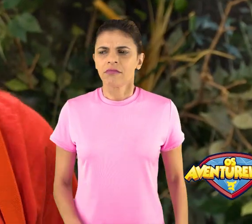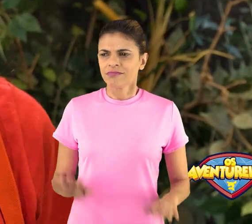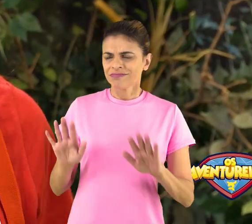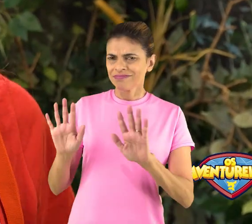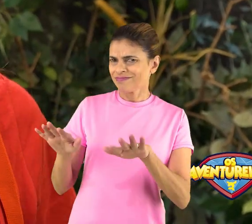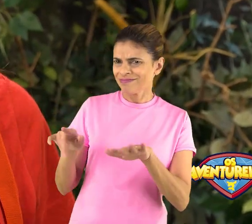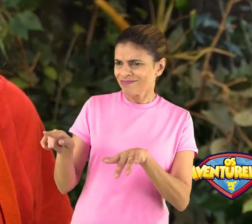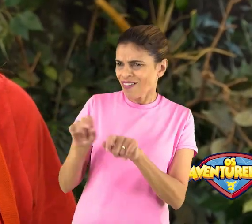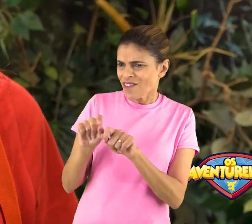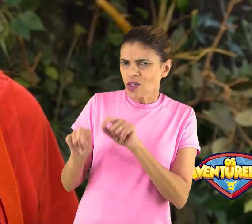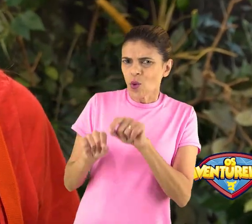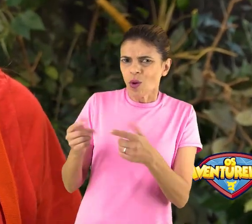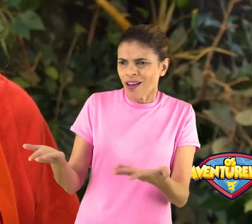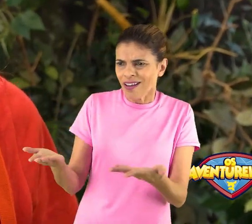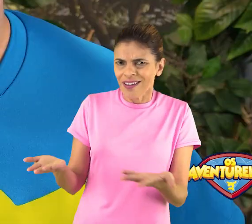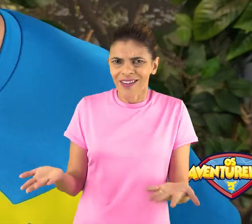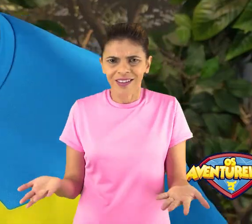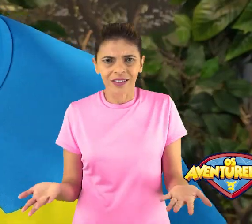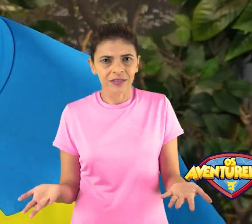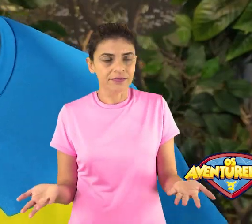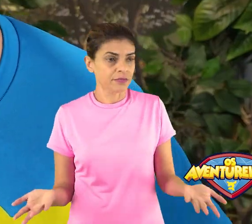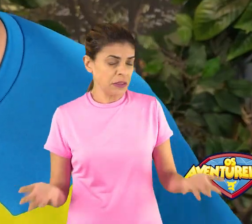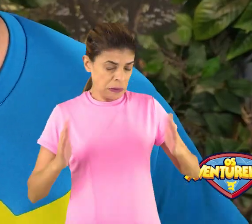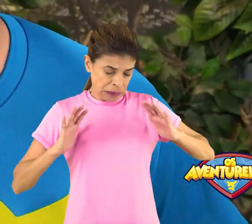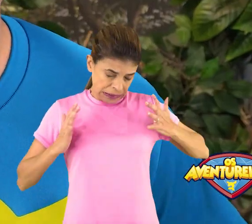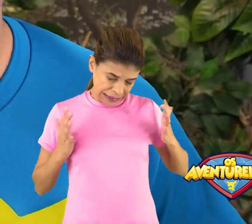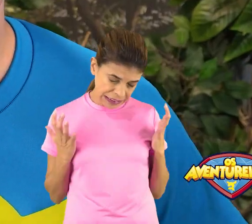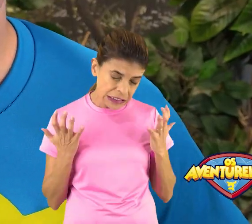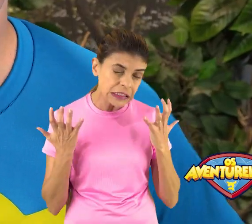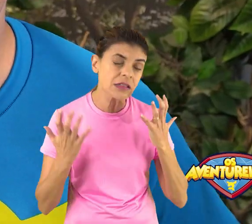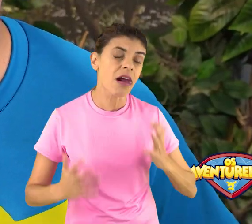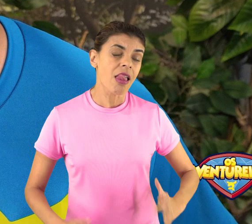Irmão, o que que você tá fazendo?